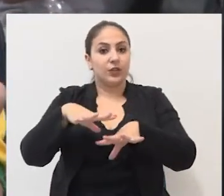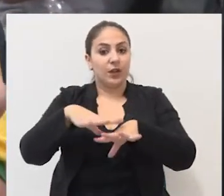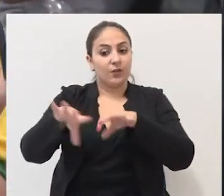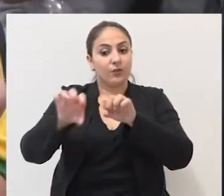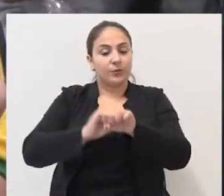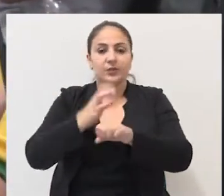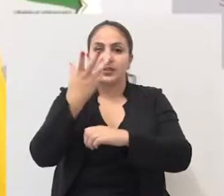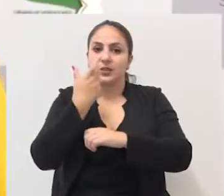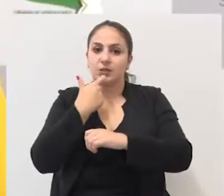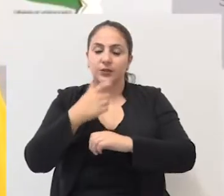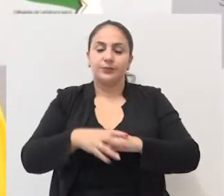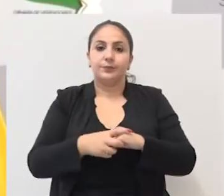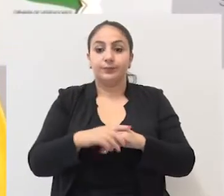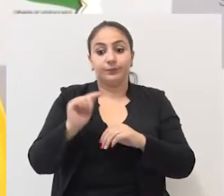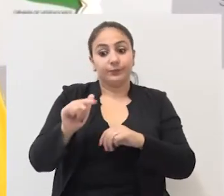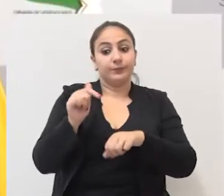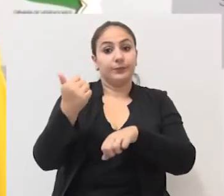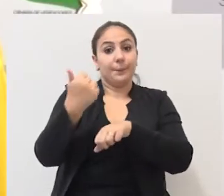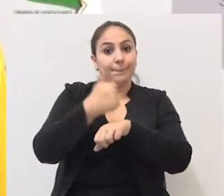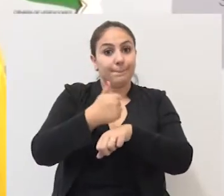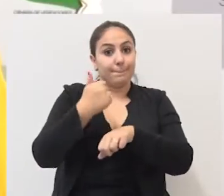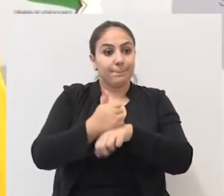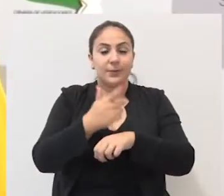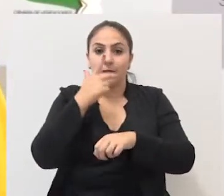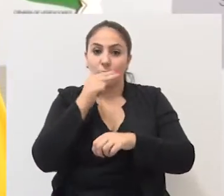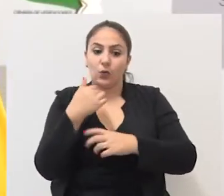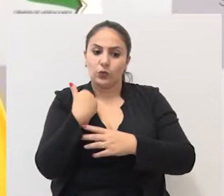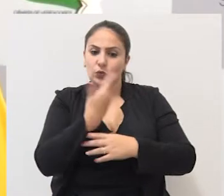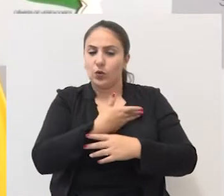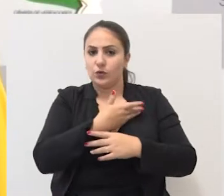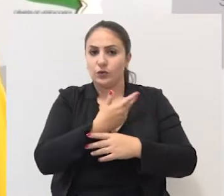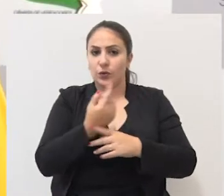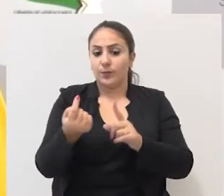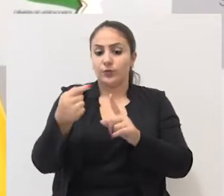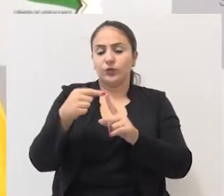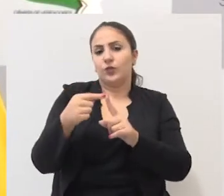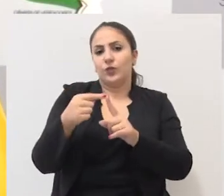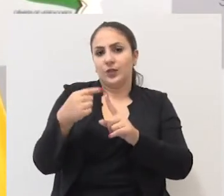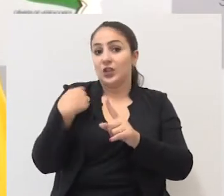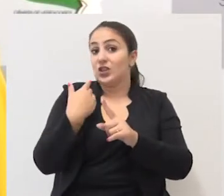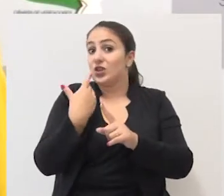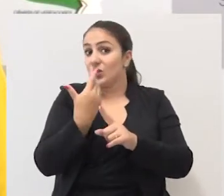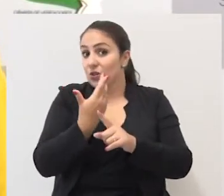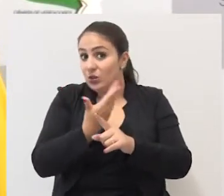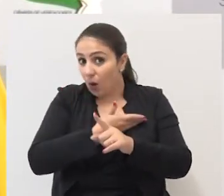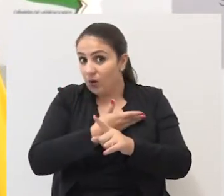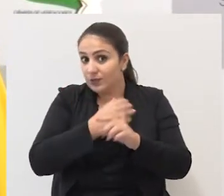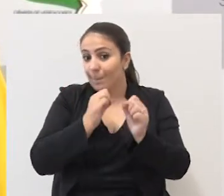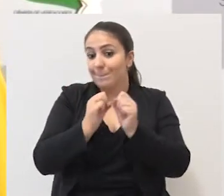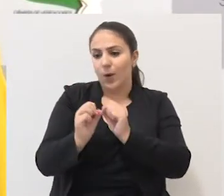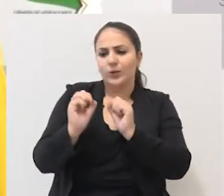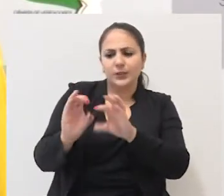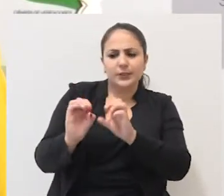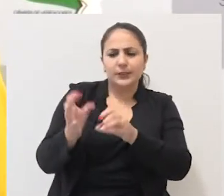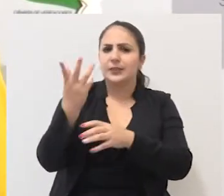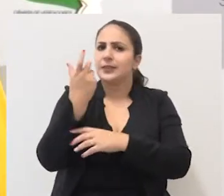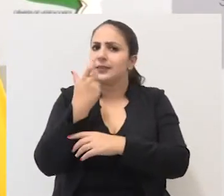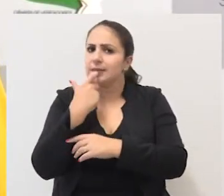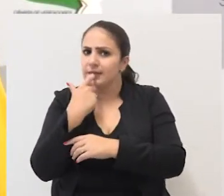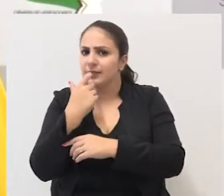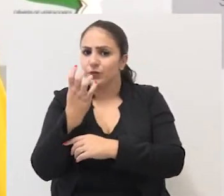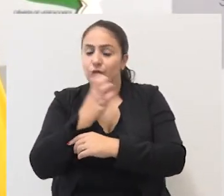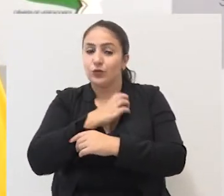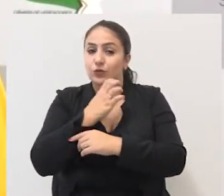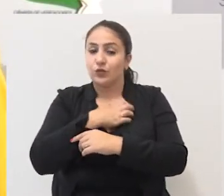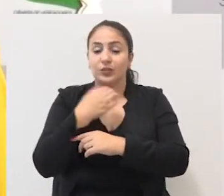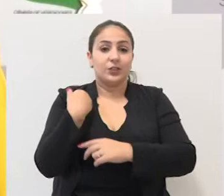das crianças. Esse substitutivo é conforme os nossos ideais, de nós podermos educar as nossas